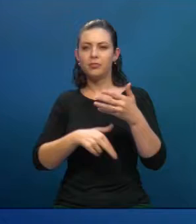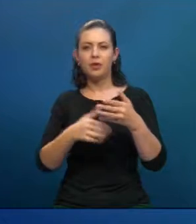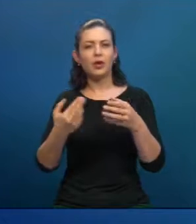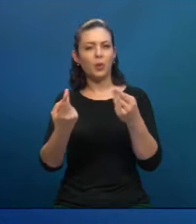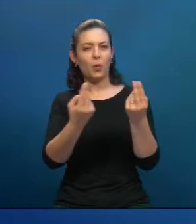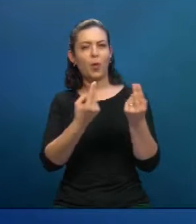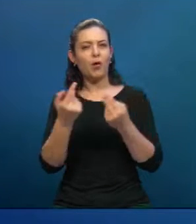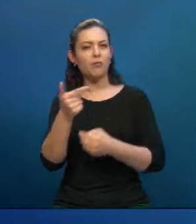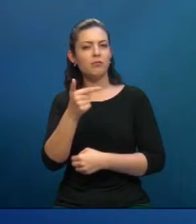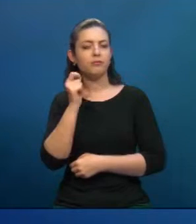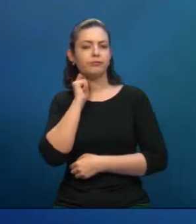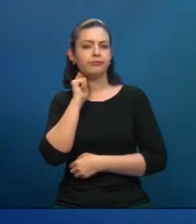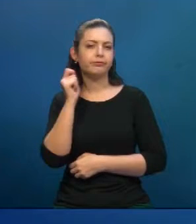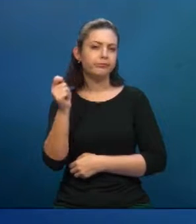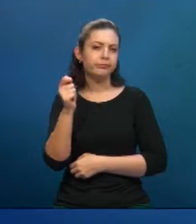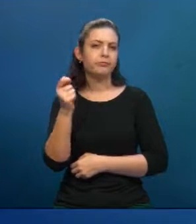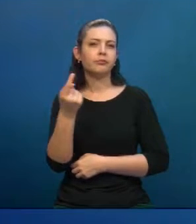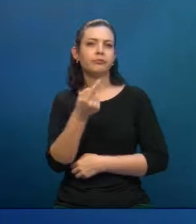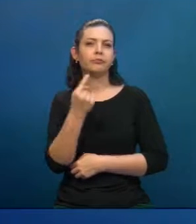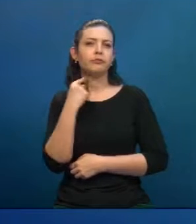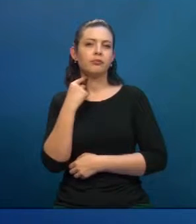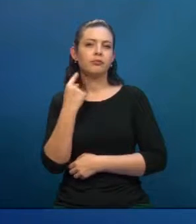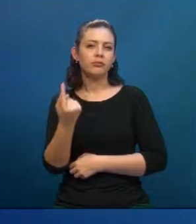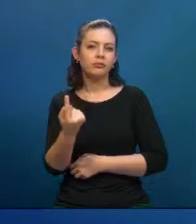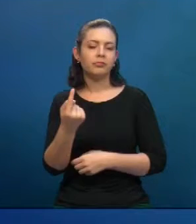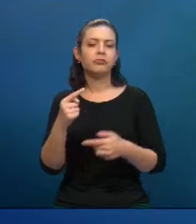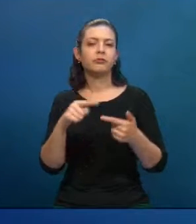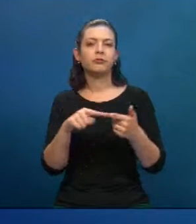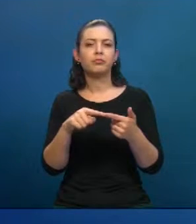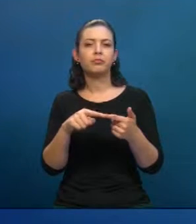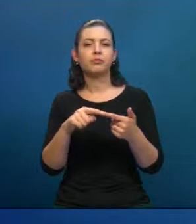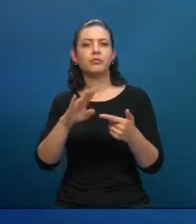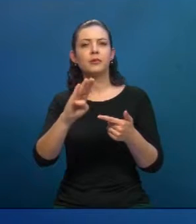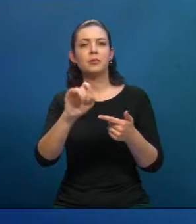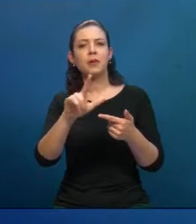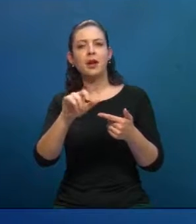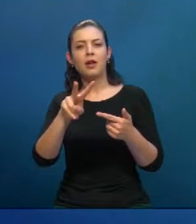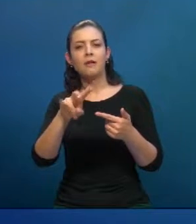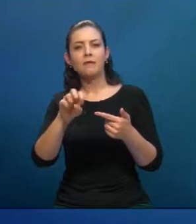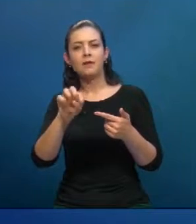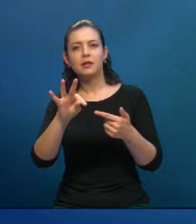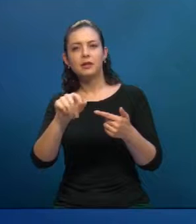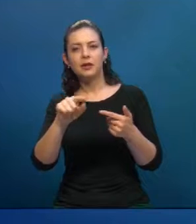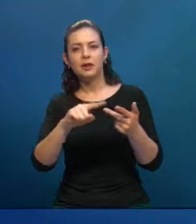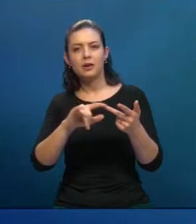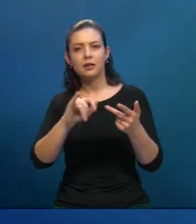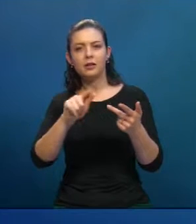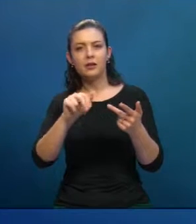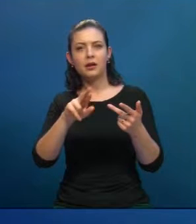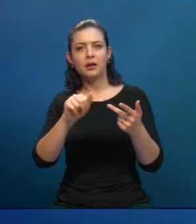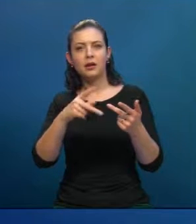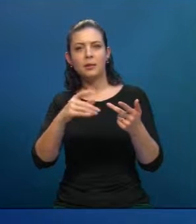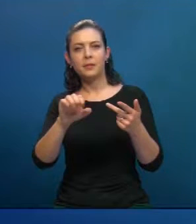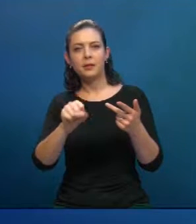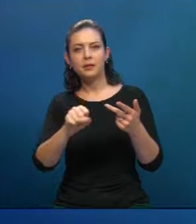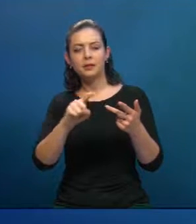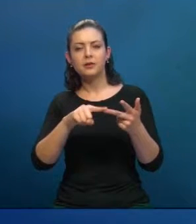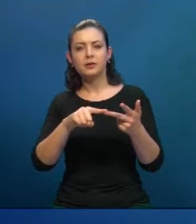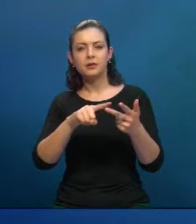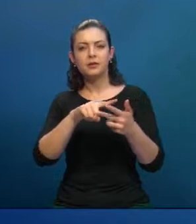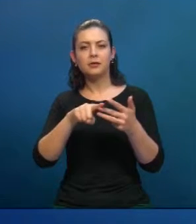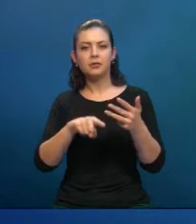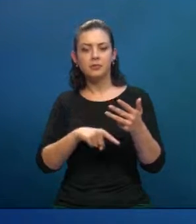22 de abril jardim bela vista na guerra pé seu dito ali é testemunha